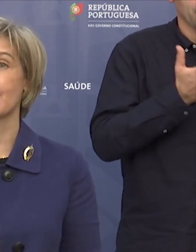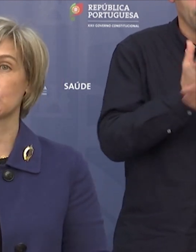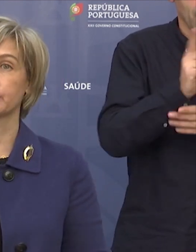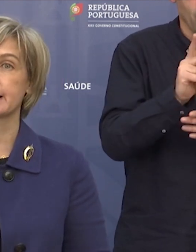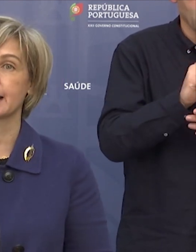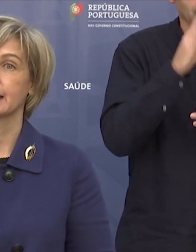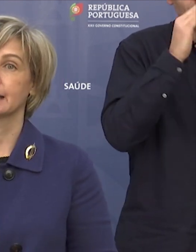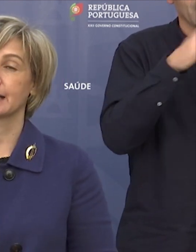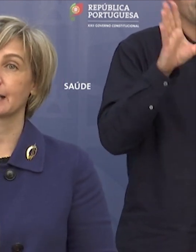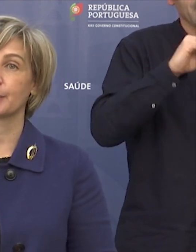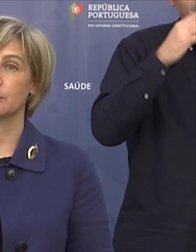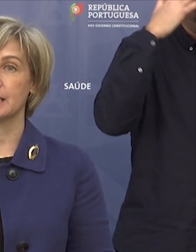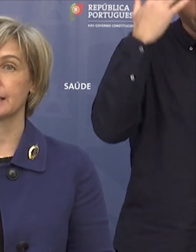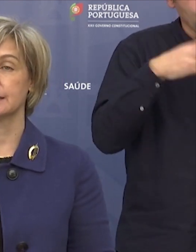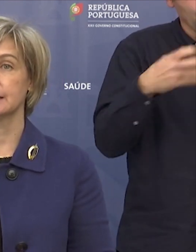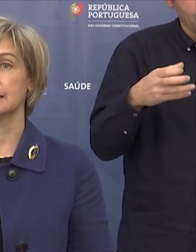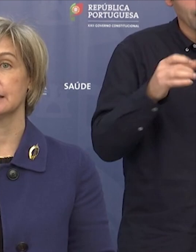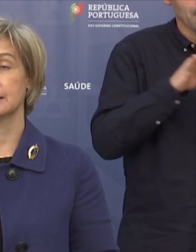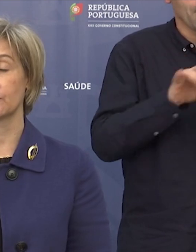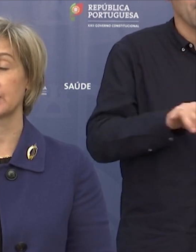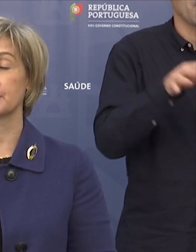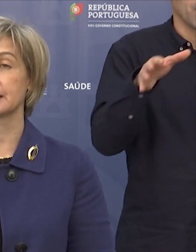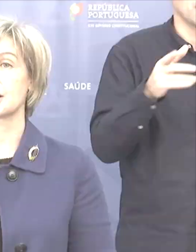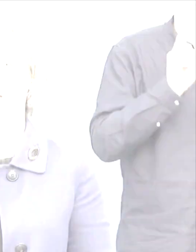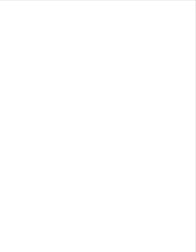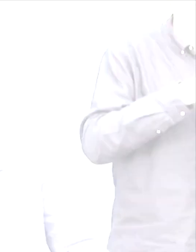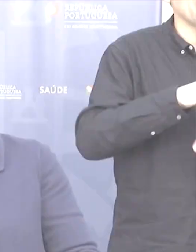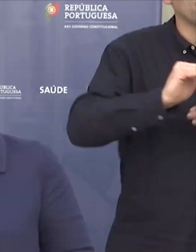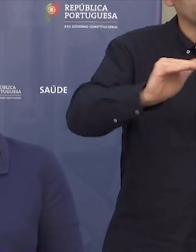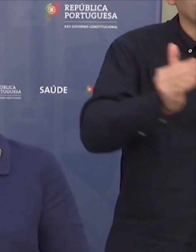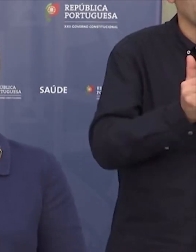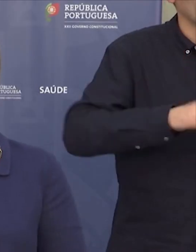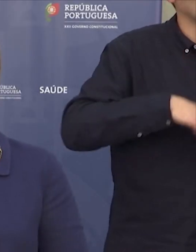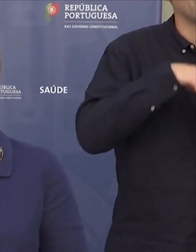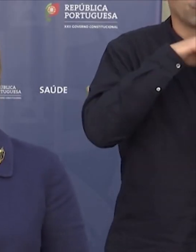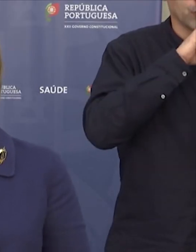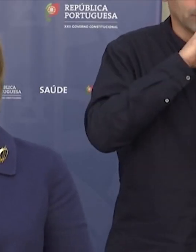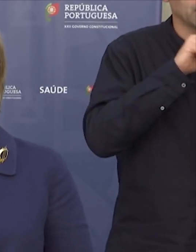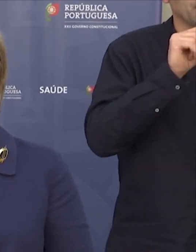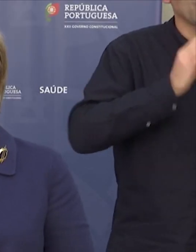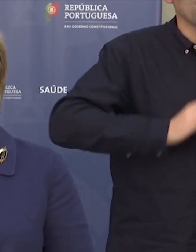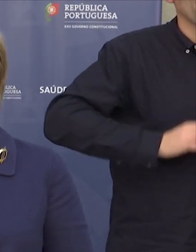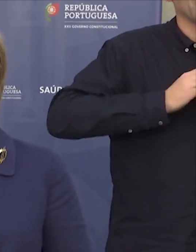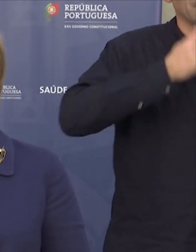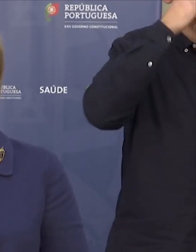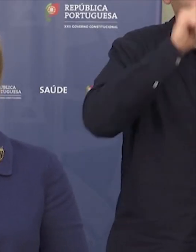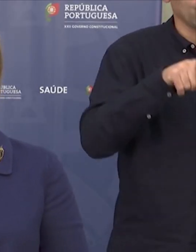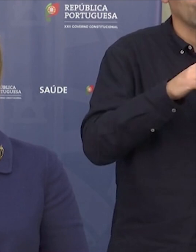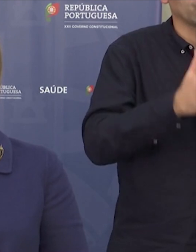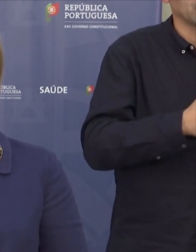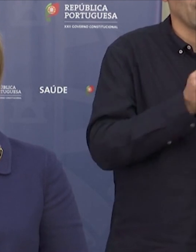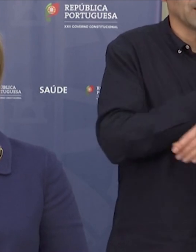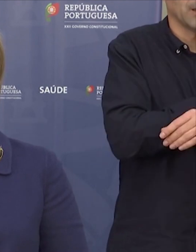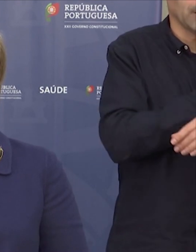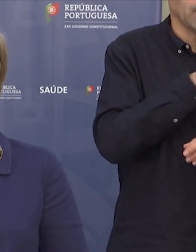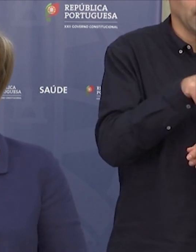numa fase mais complexa da pandemia, de ter que voltar para trás. Quanto à confiança das pessoas no processo de vacinação,